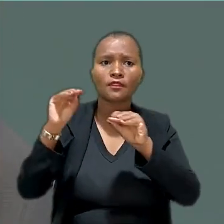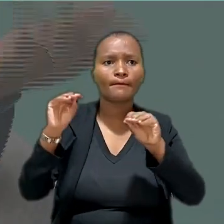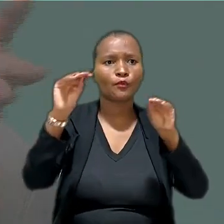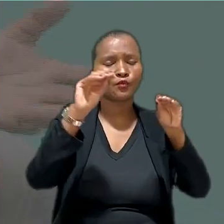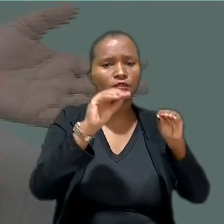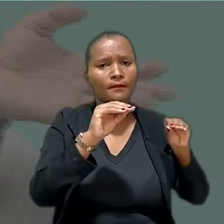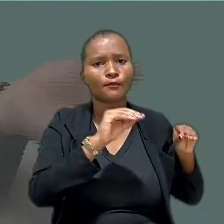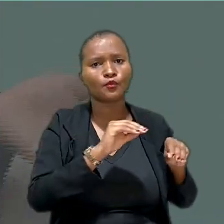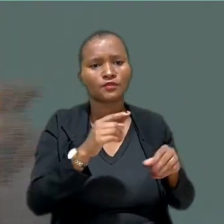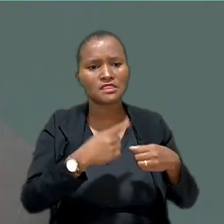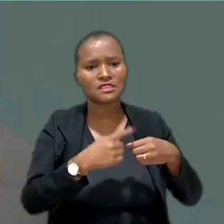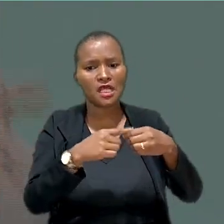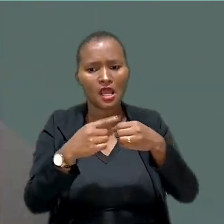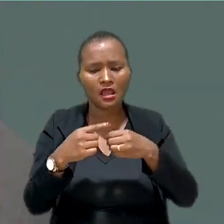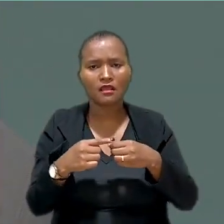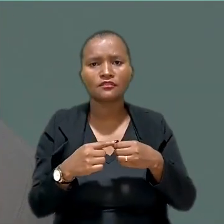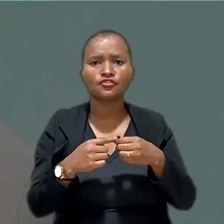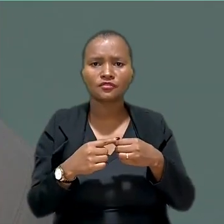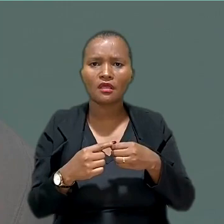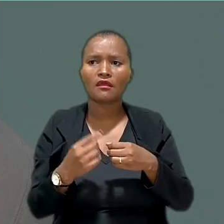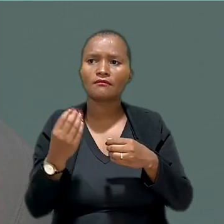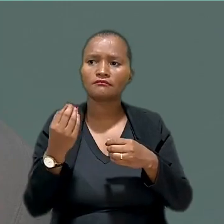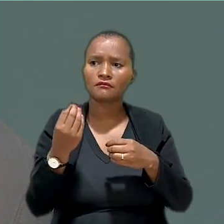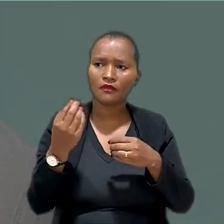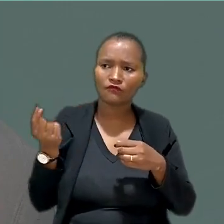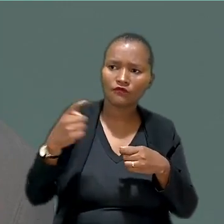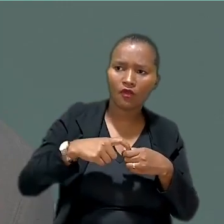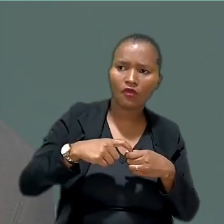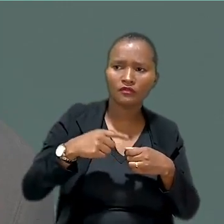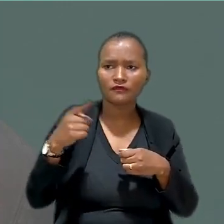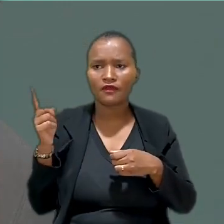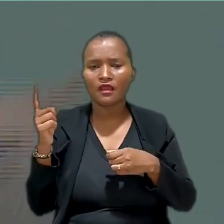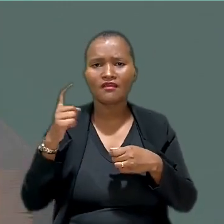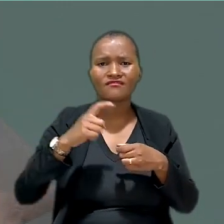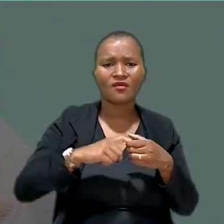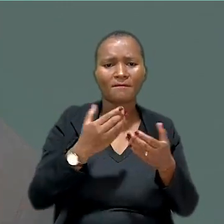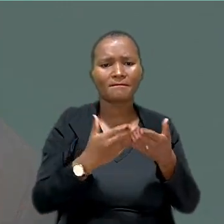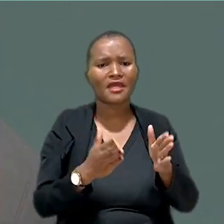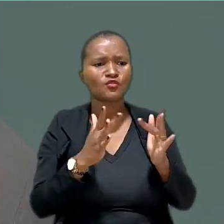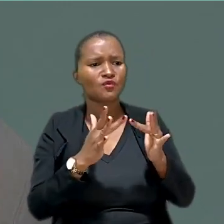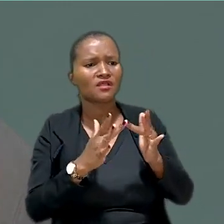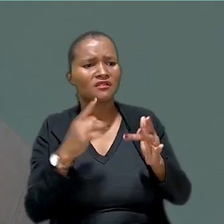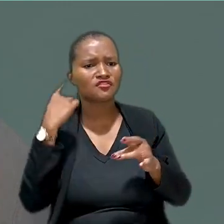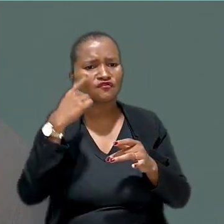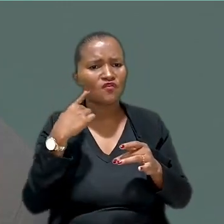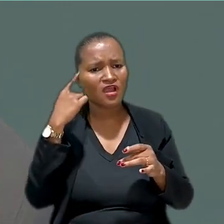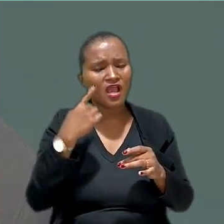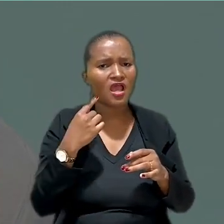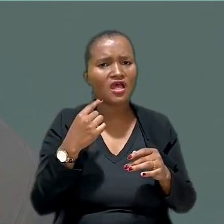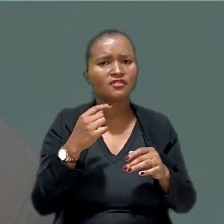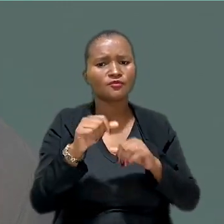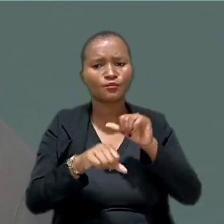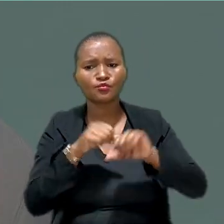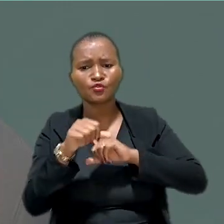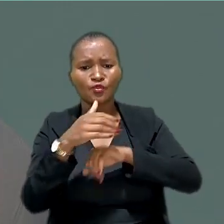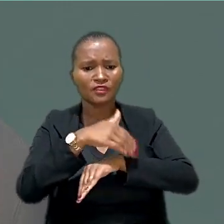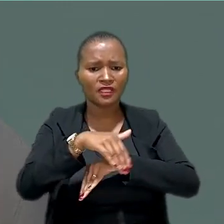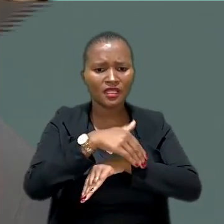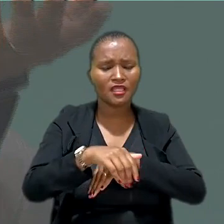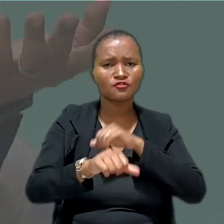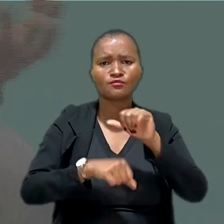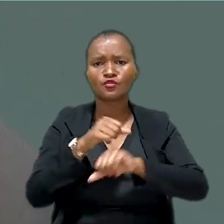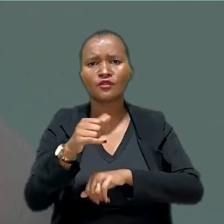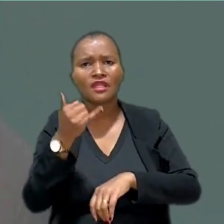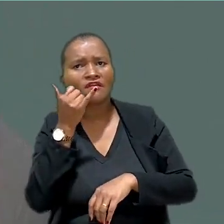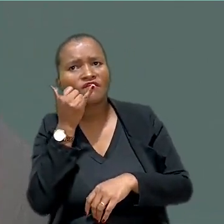a sua atividade, volta para o seu lugar de origem e às vezes perde contato com o advogado, que mudou o telefone, mudou o endereço, ele próprio mudou